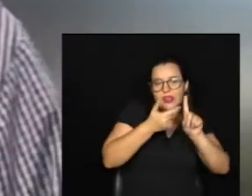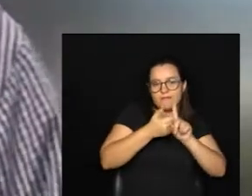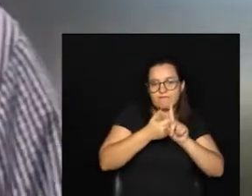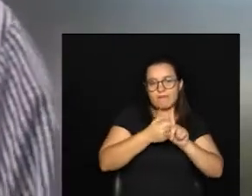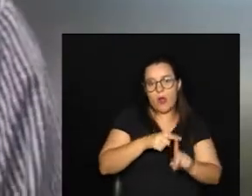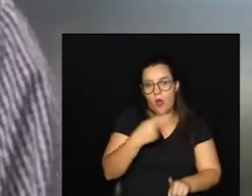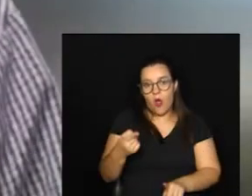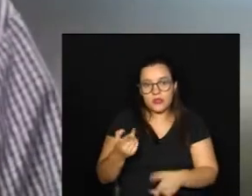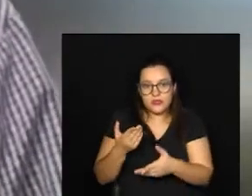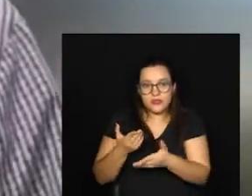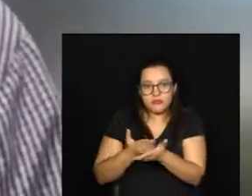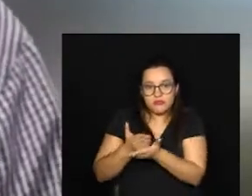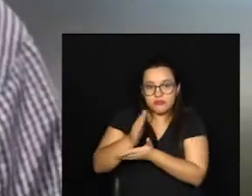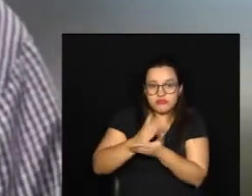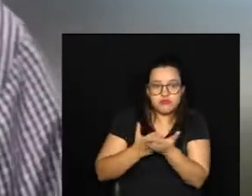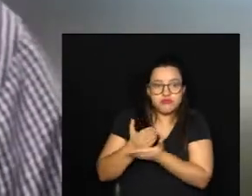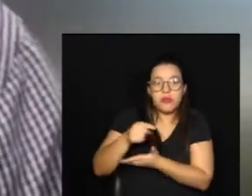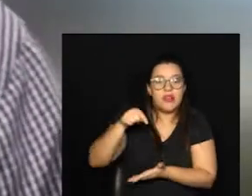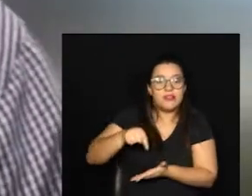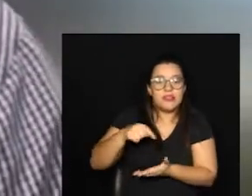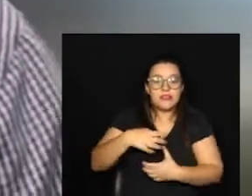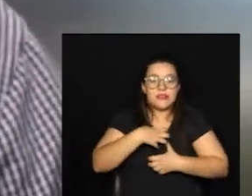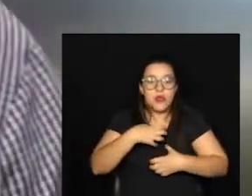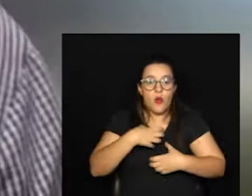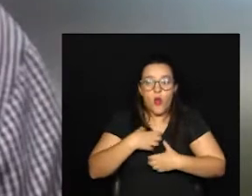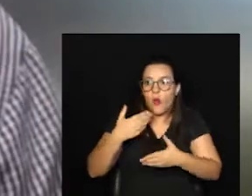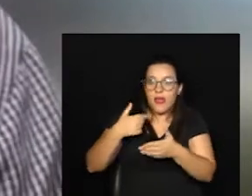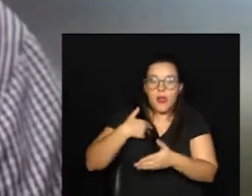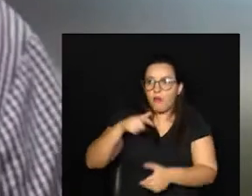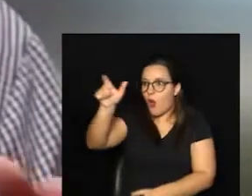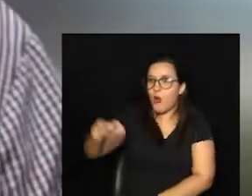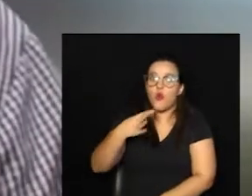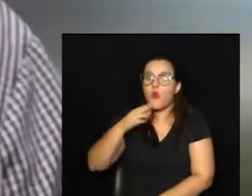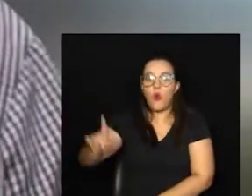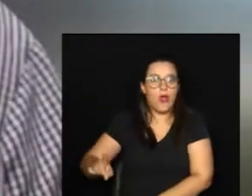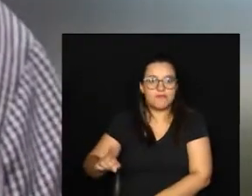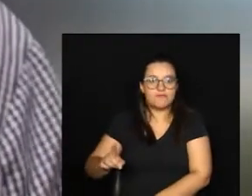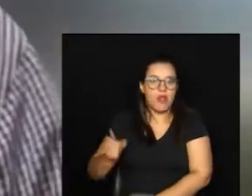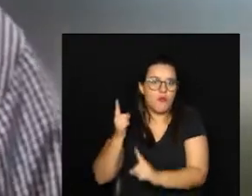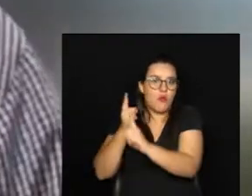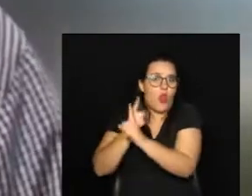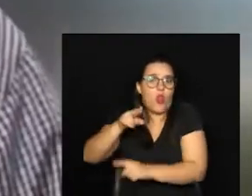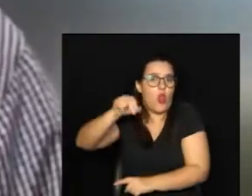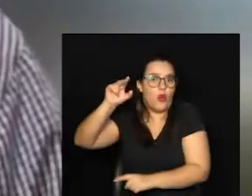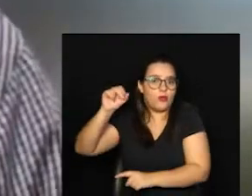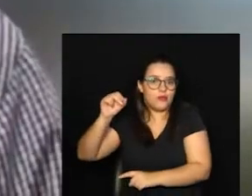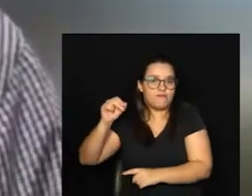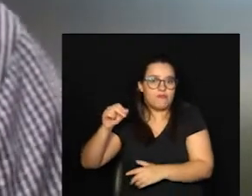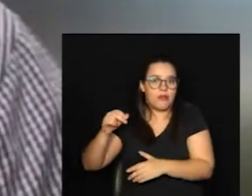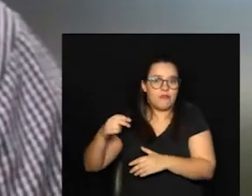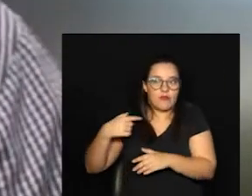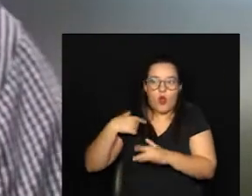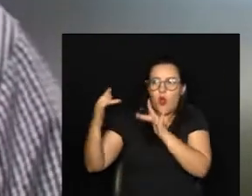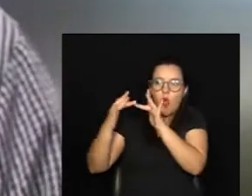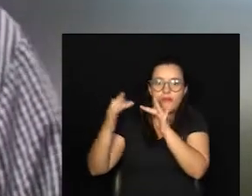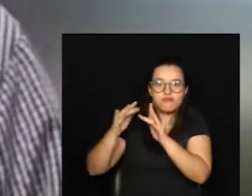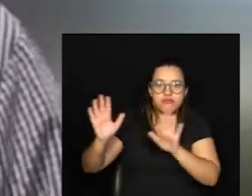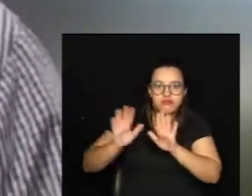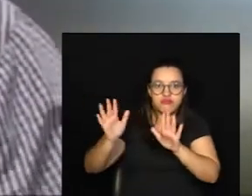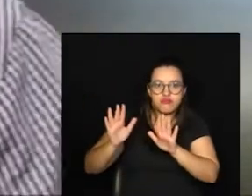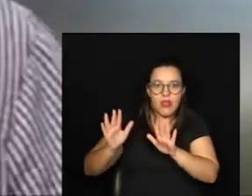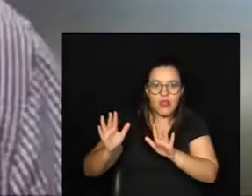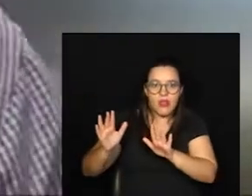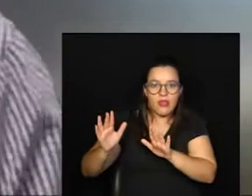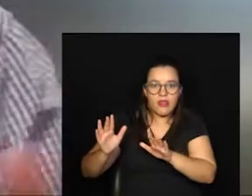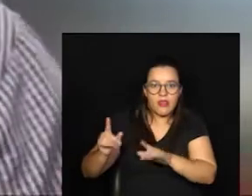importunação sexual, essa não. Essa pode ser praticada por qualquer pessoa, não existe a relação de ascendência e ela tem ali uma